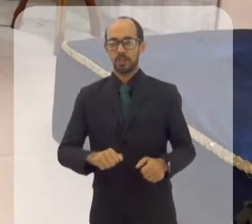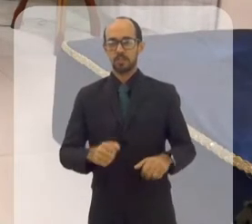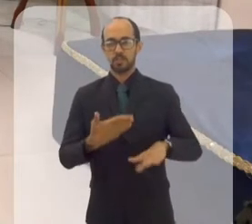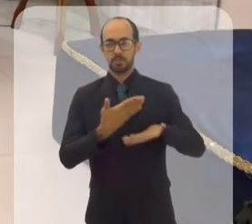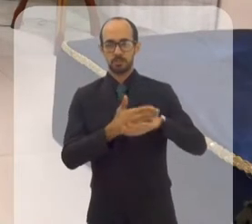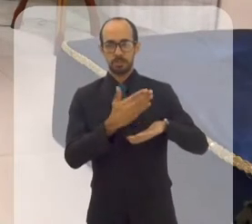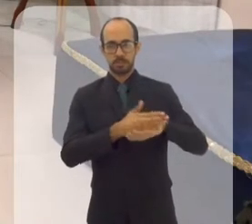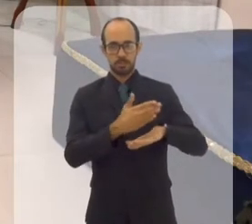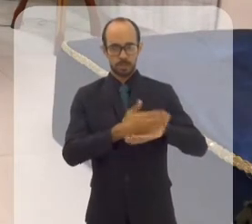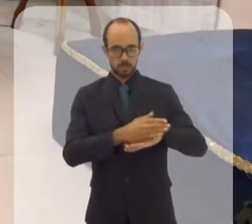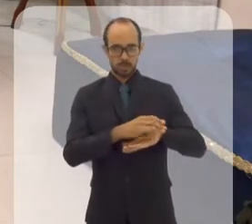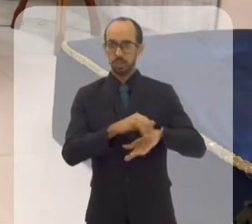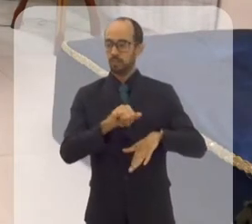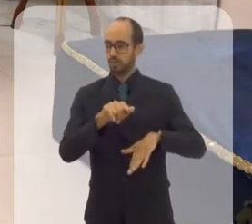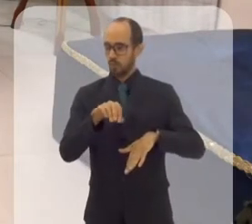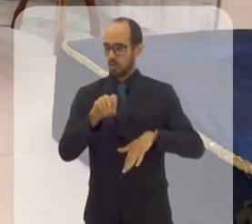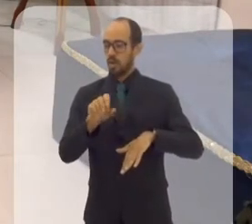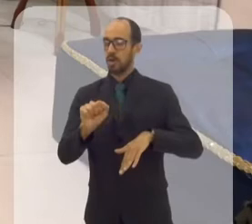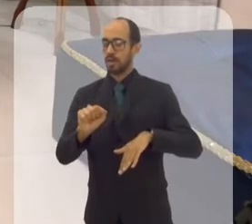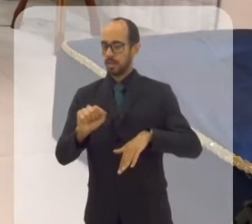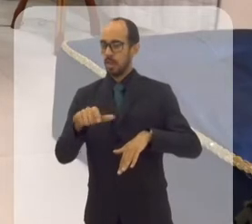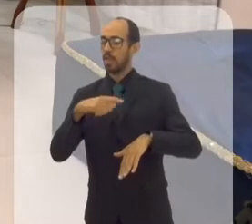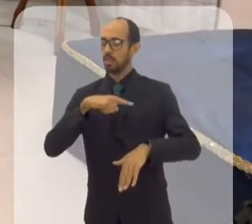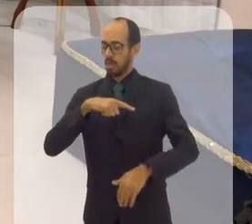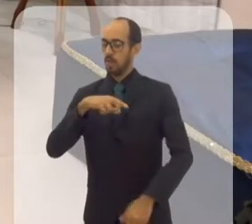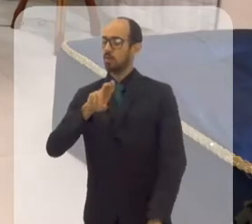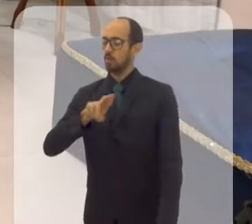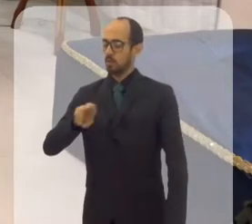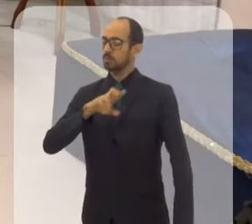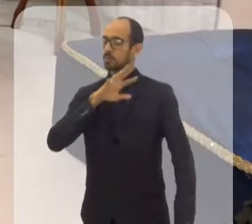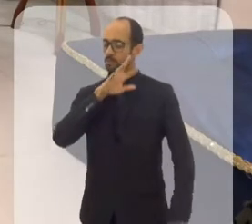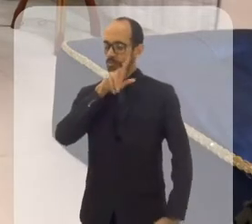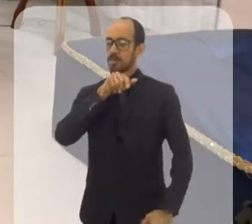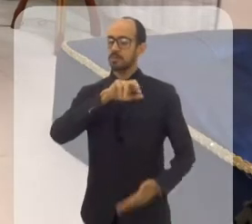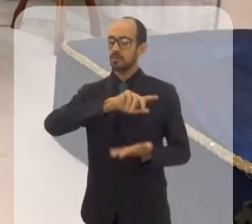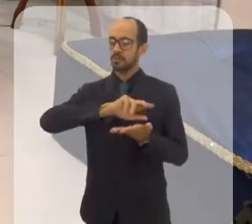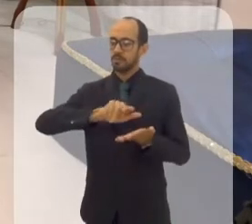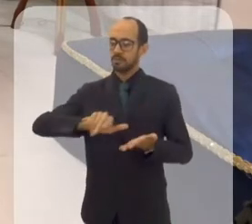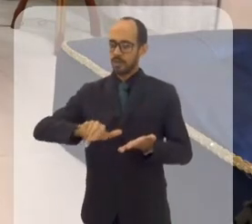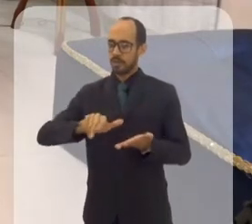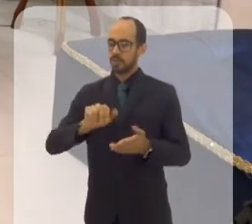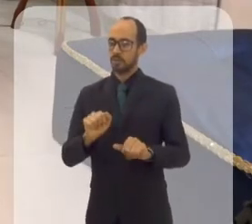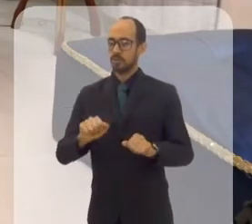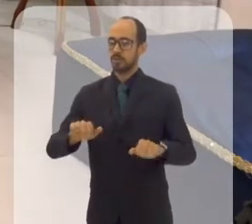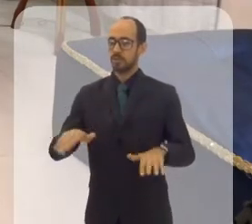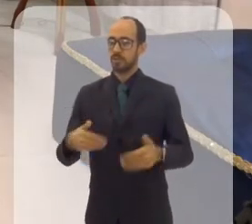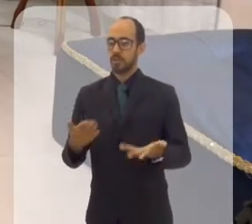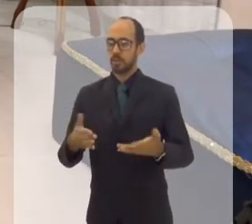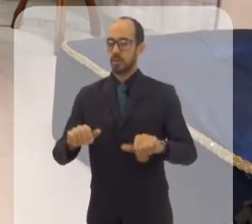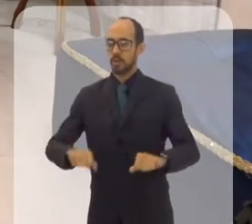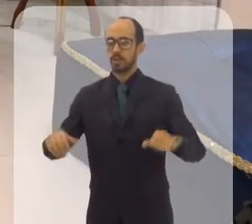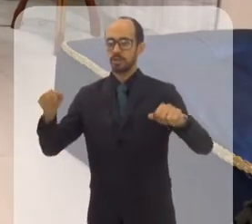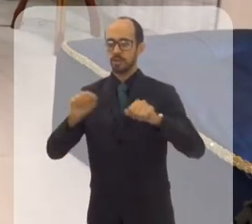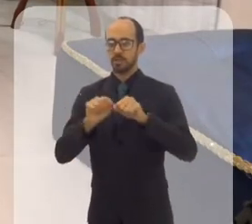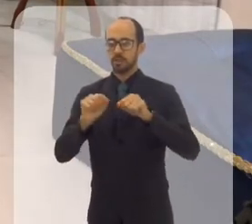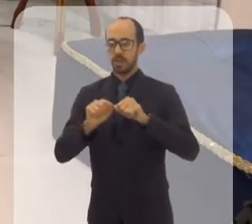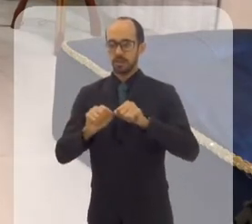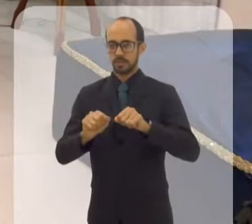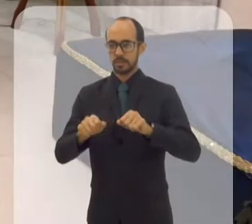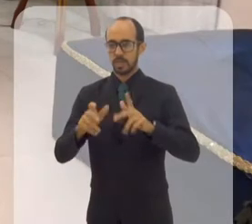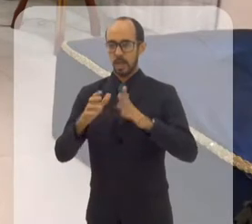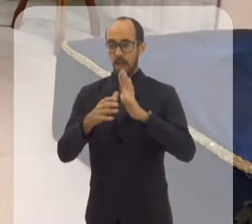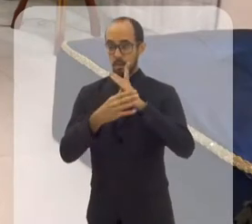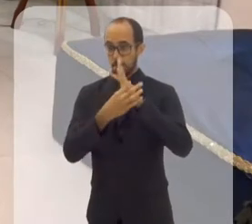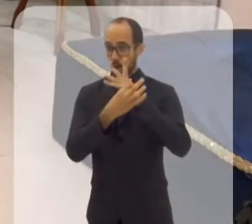muitas práticas de yoga têm nome de animais. Certo. Tá? Ou seja, a gente tampa os ouvidos.